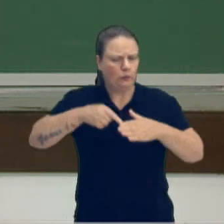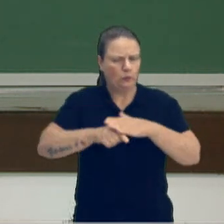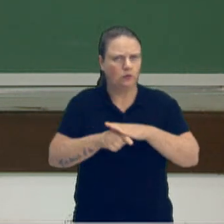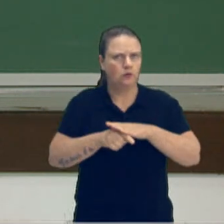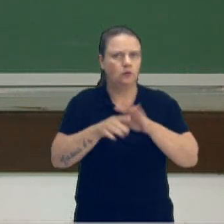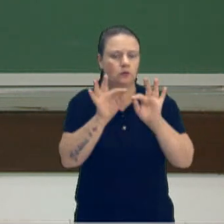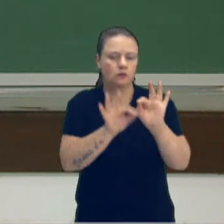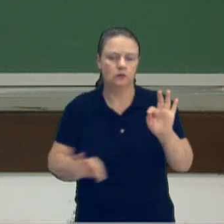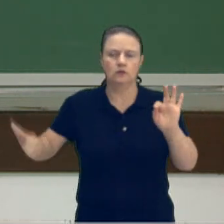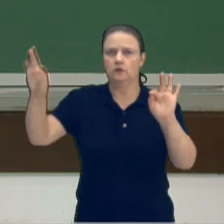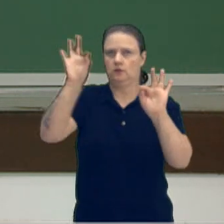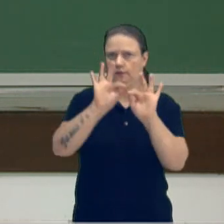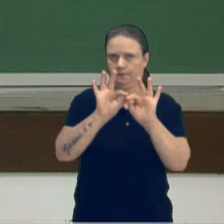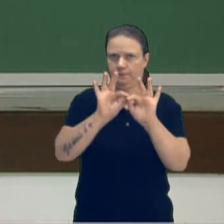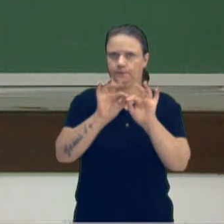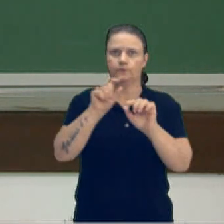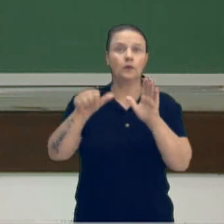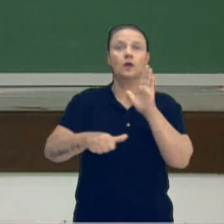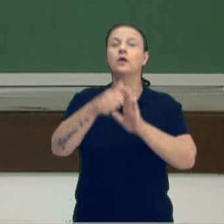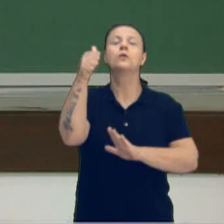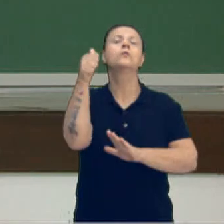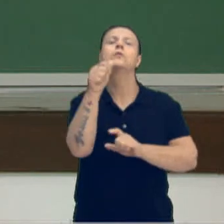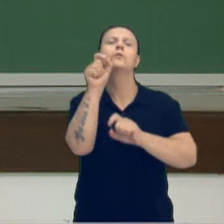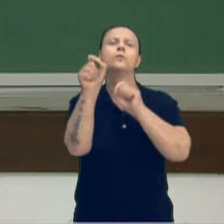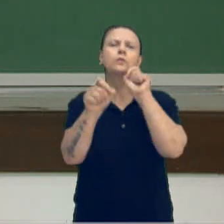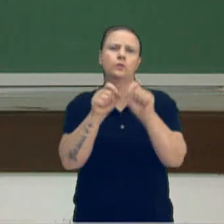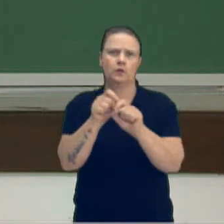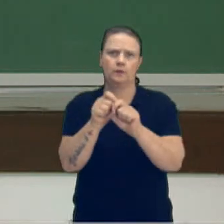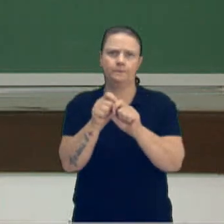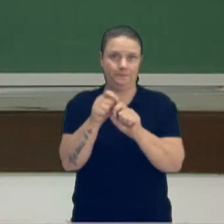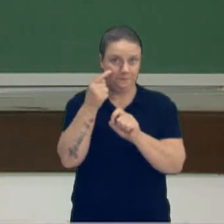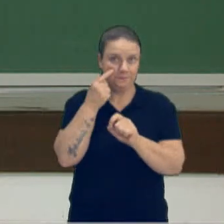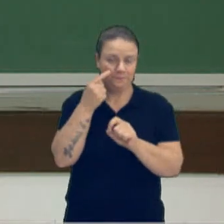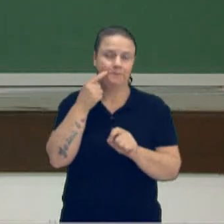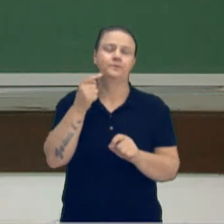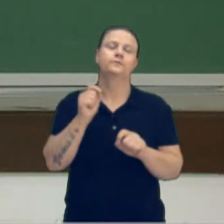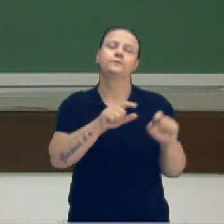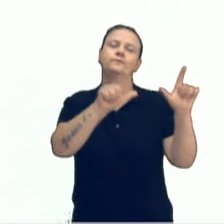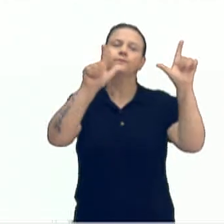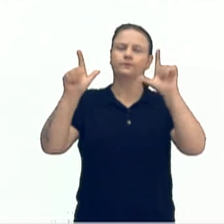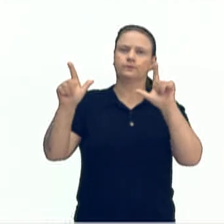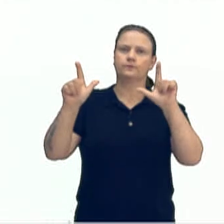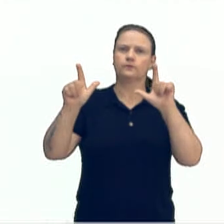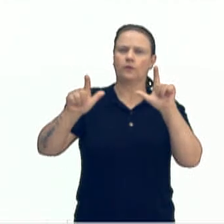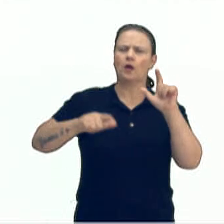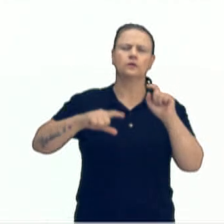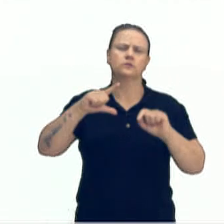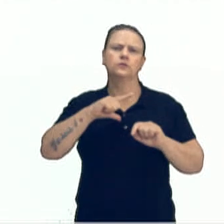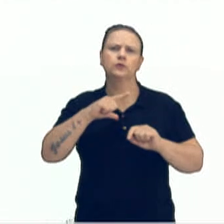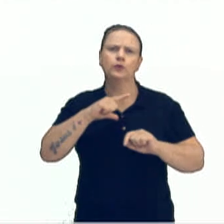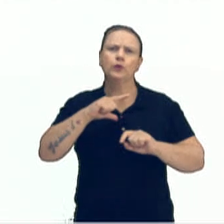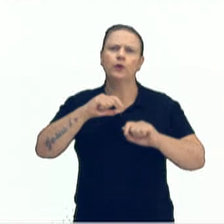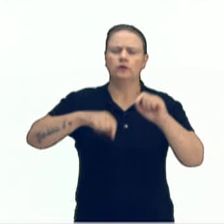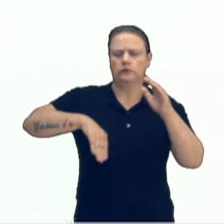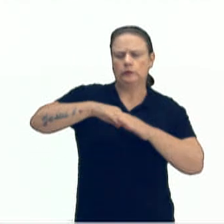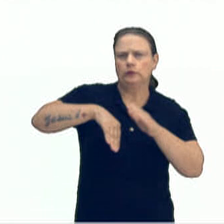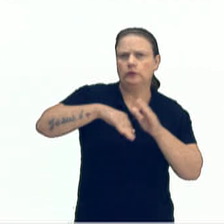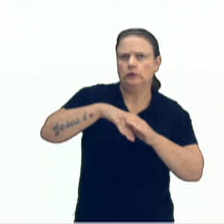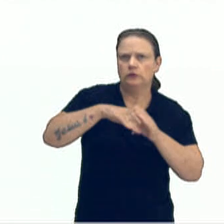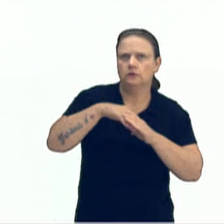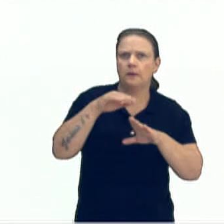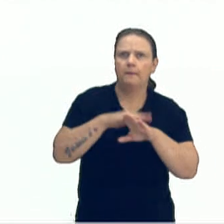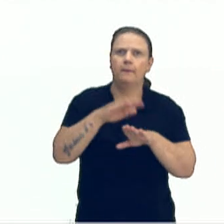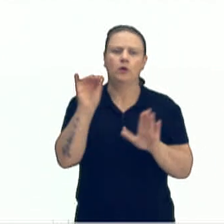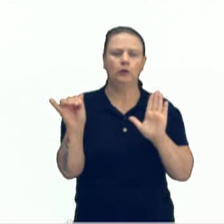circunferência, tá? Então qual é a nossa primeira questão aqui? Então vamos lá. O atletismo é um dos esportes que mais